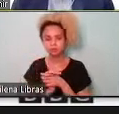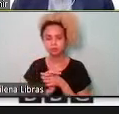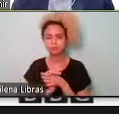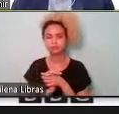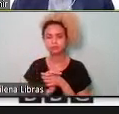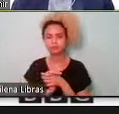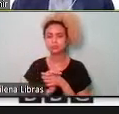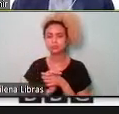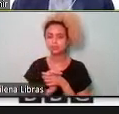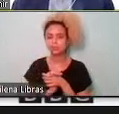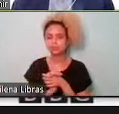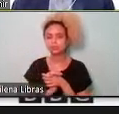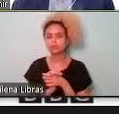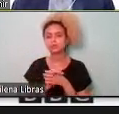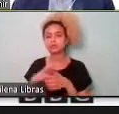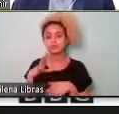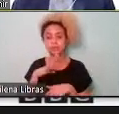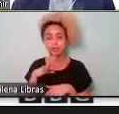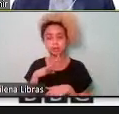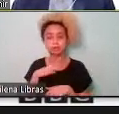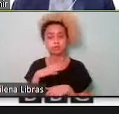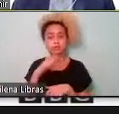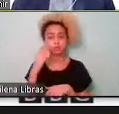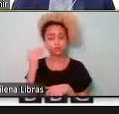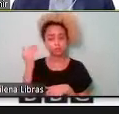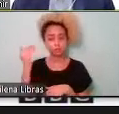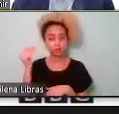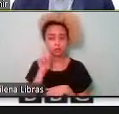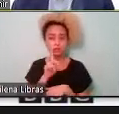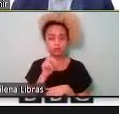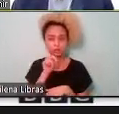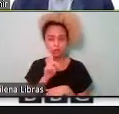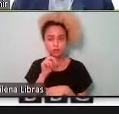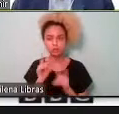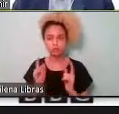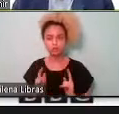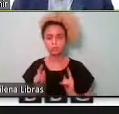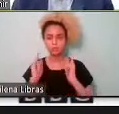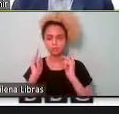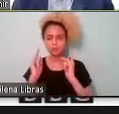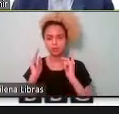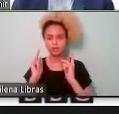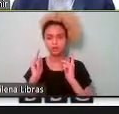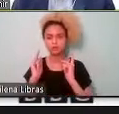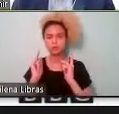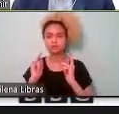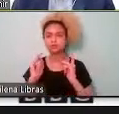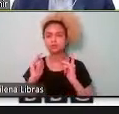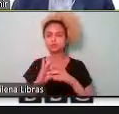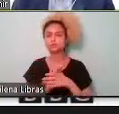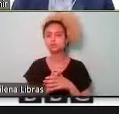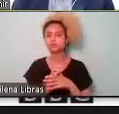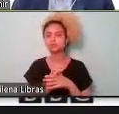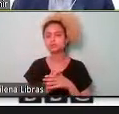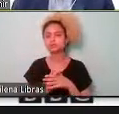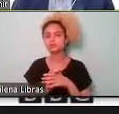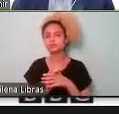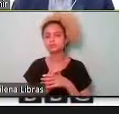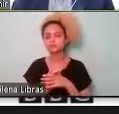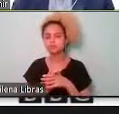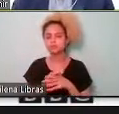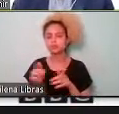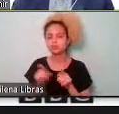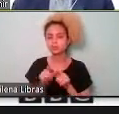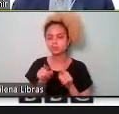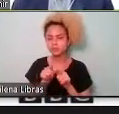cidade dos Estados Unidos, um belo de um edifício, à beira-mar, também deu alguns sinais, mas